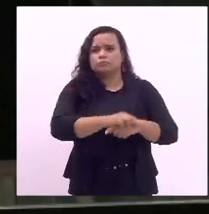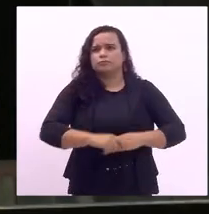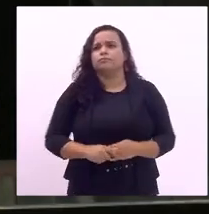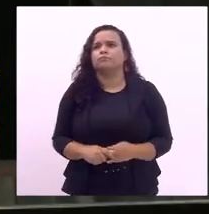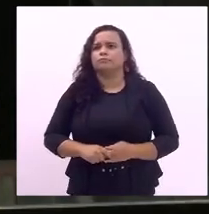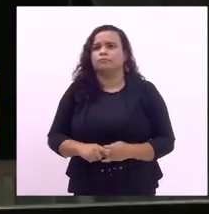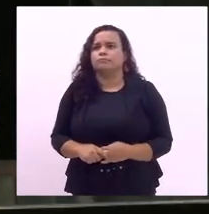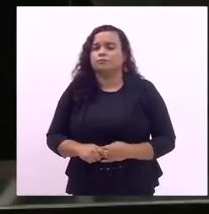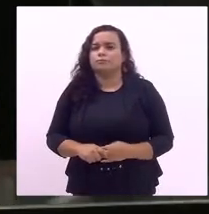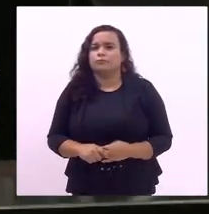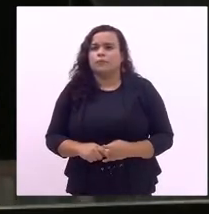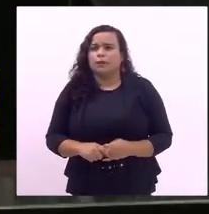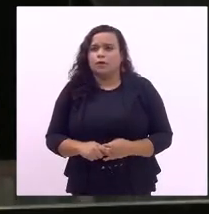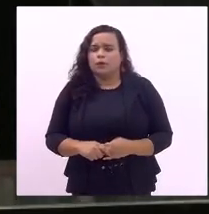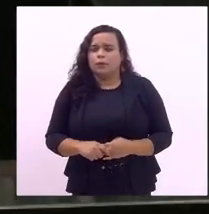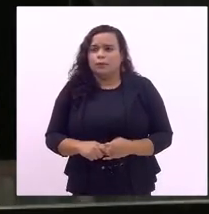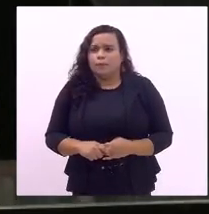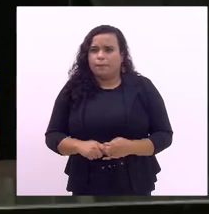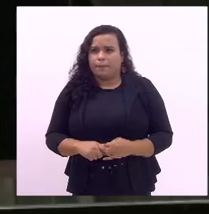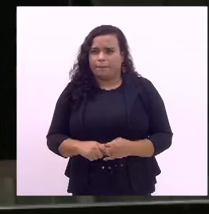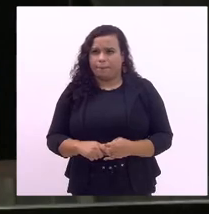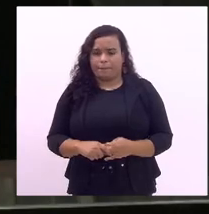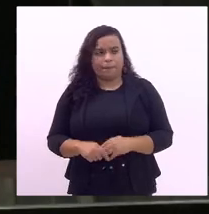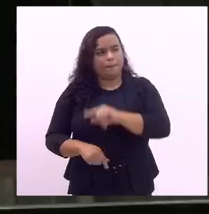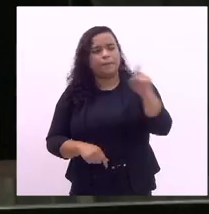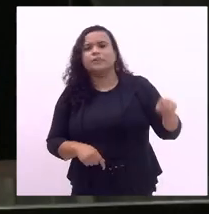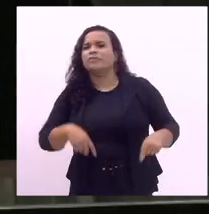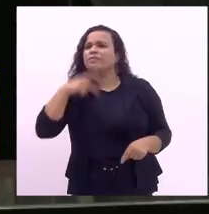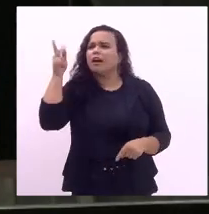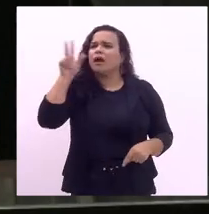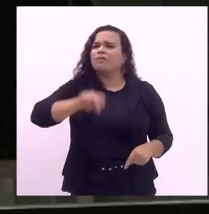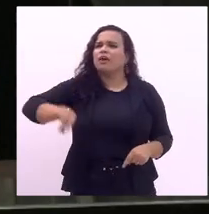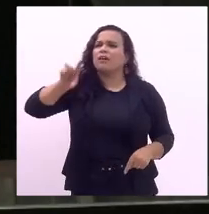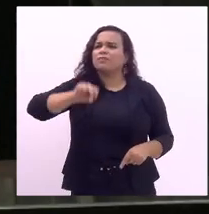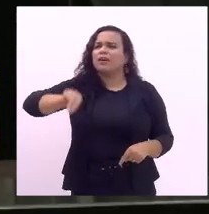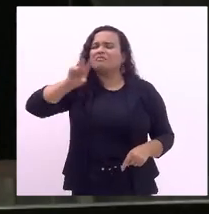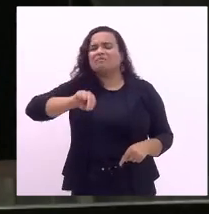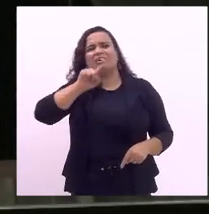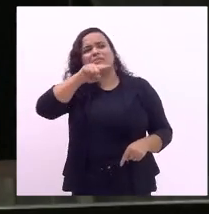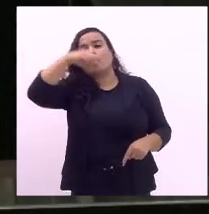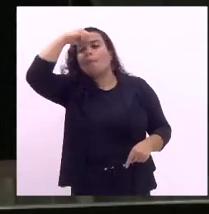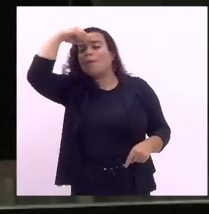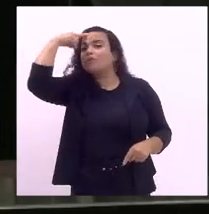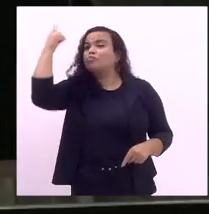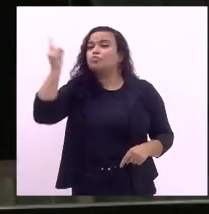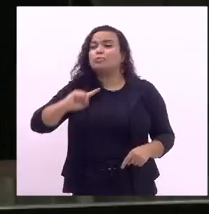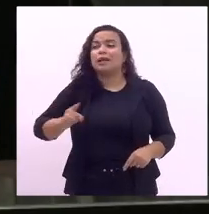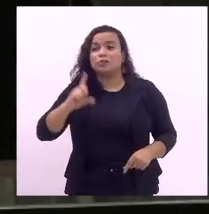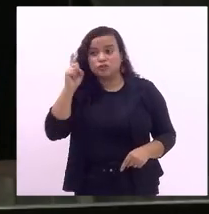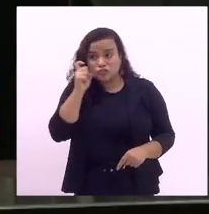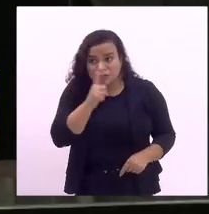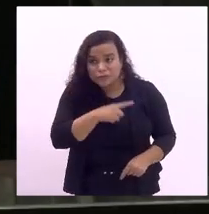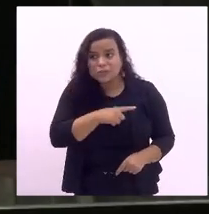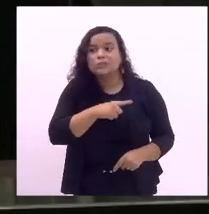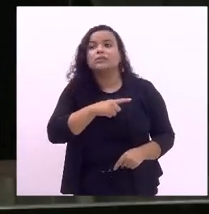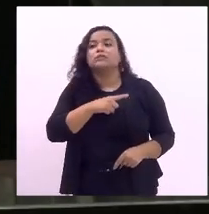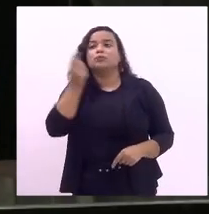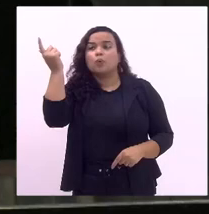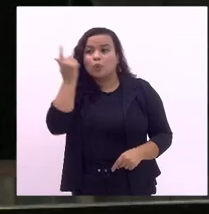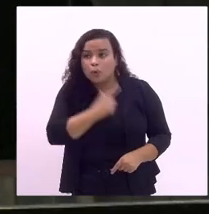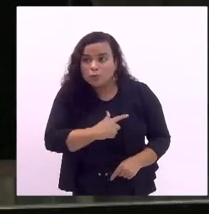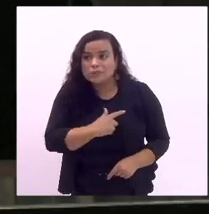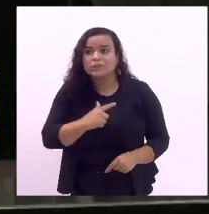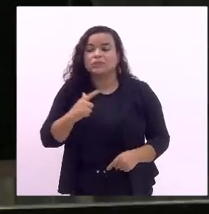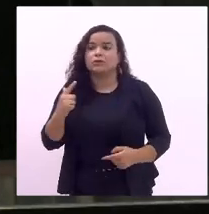Quem fala sem conhecimento não sabem a dificuldade que é para